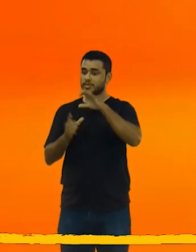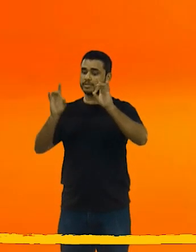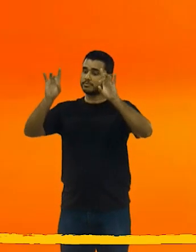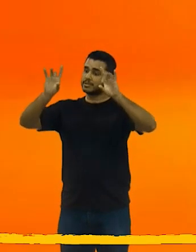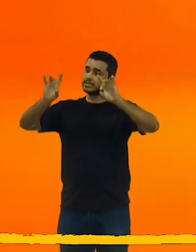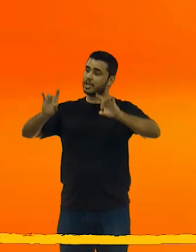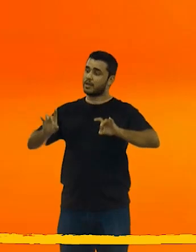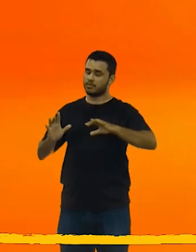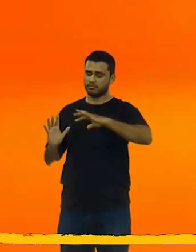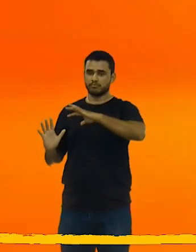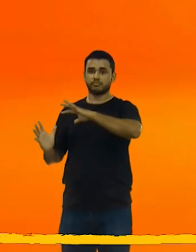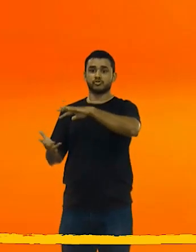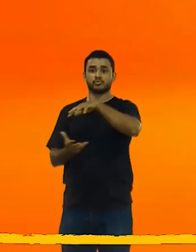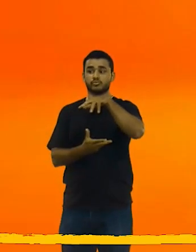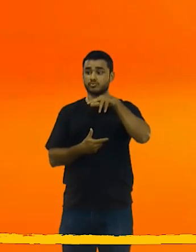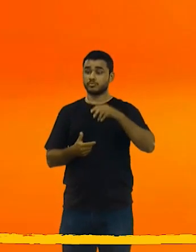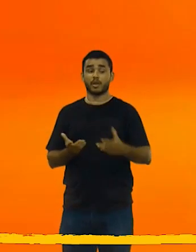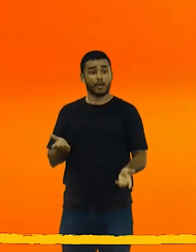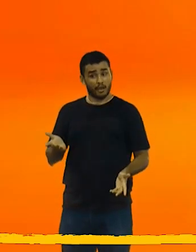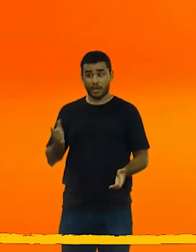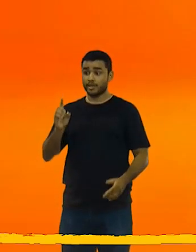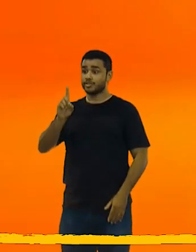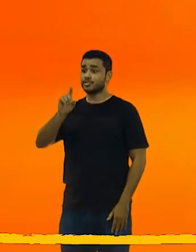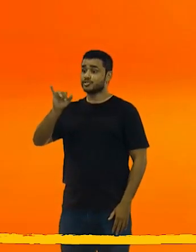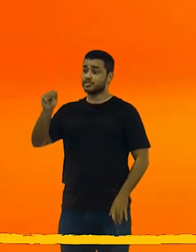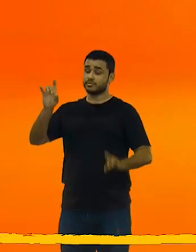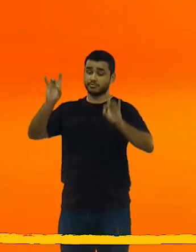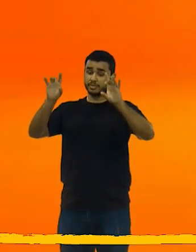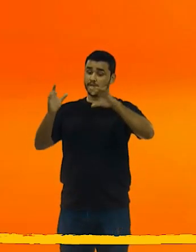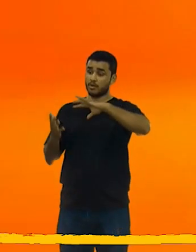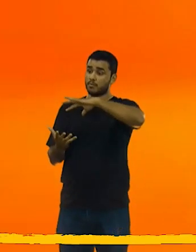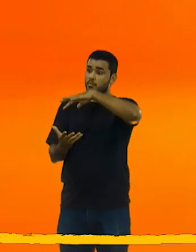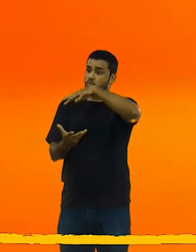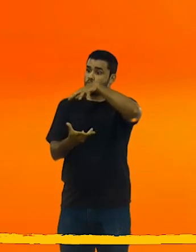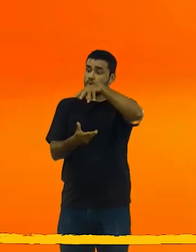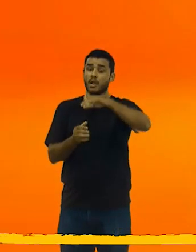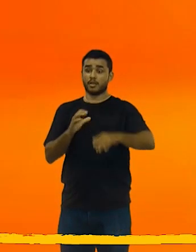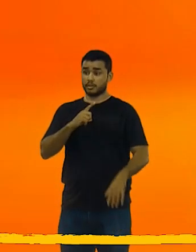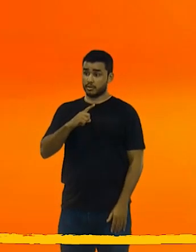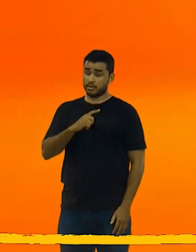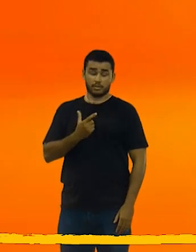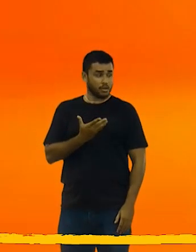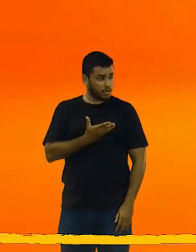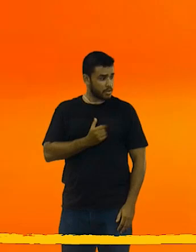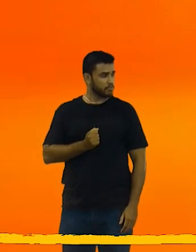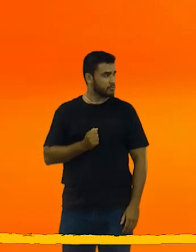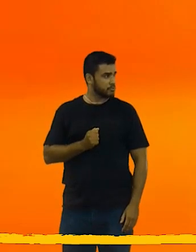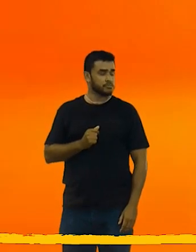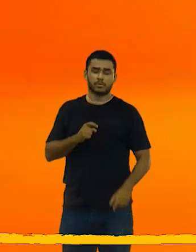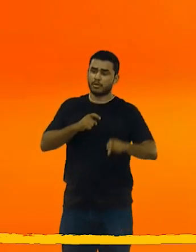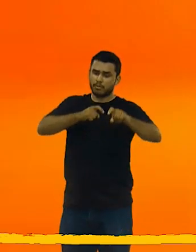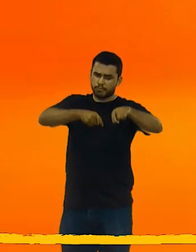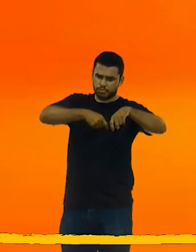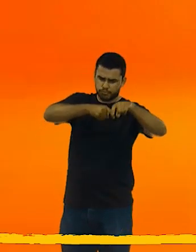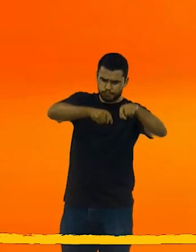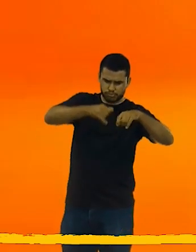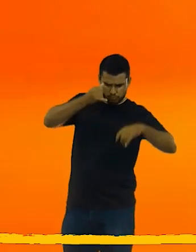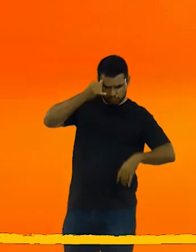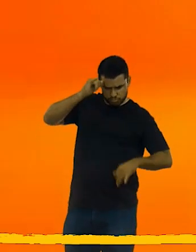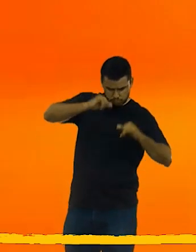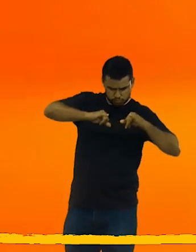para discutirmos a questão a que se propôs o meu amigo Fernandes, a agropecuária, e linkar esse assunto com